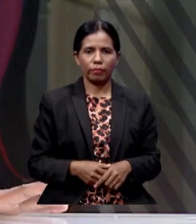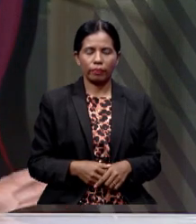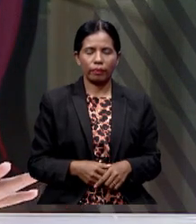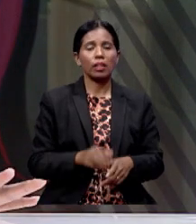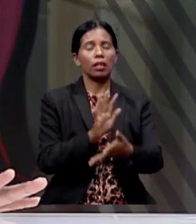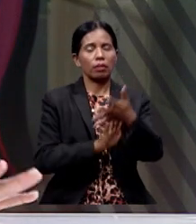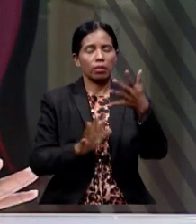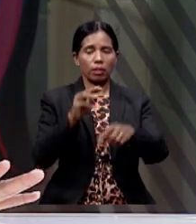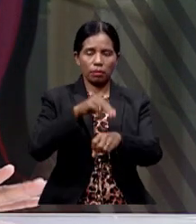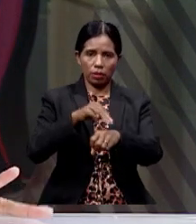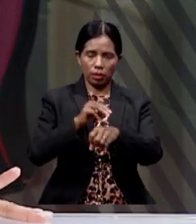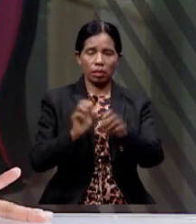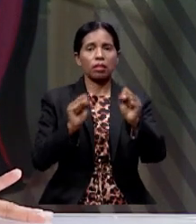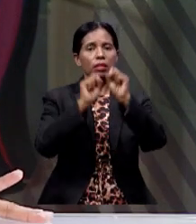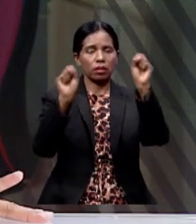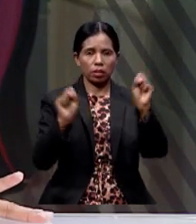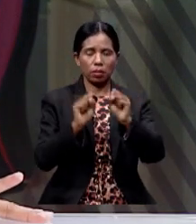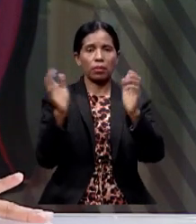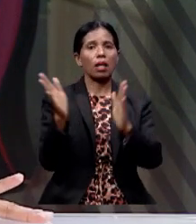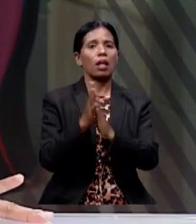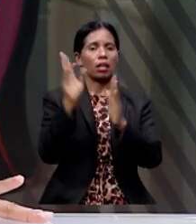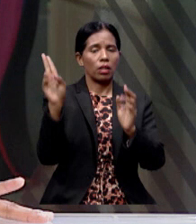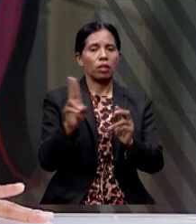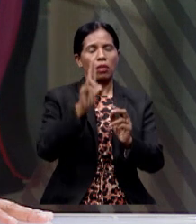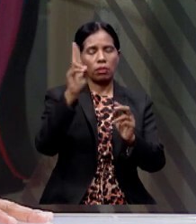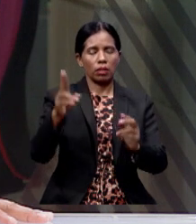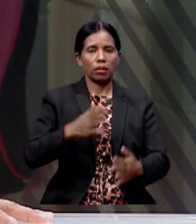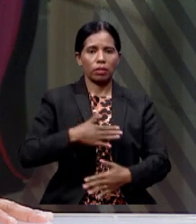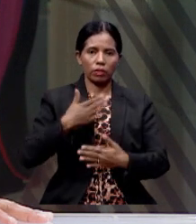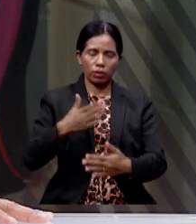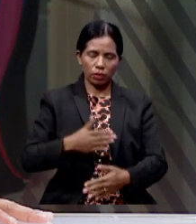celebração Missa Sábado Aleluia em San Calang Solok, no Esperança.